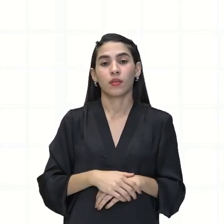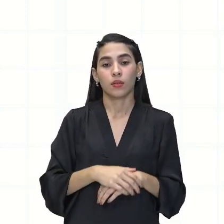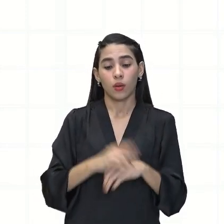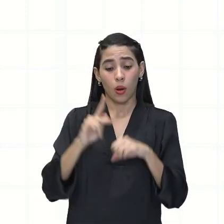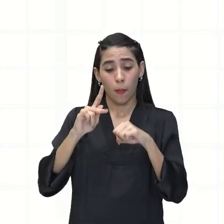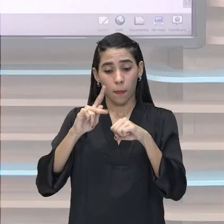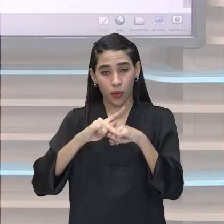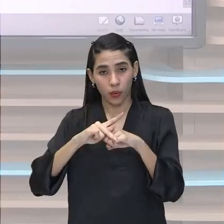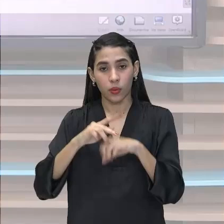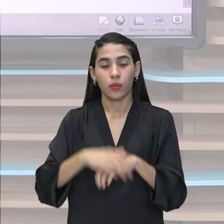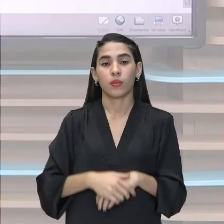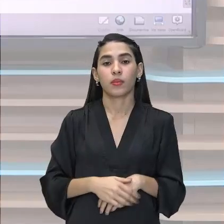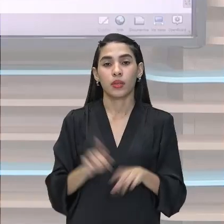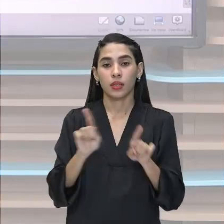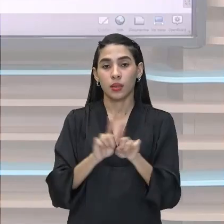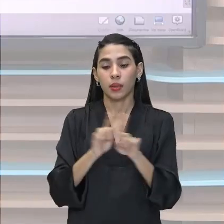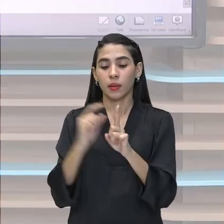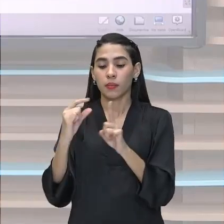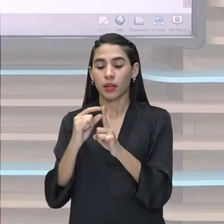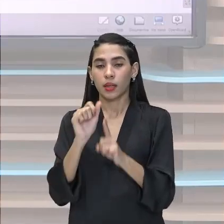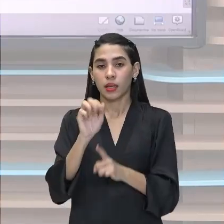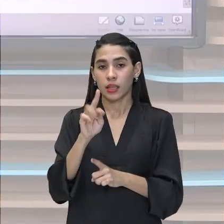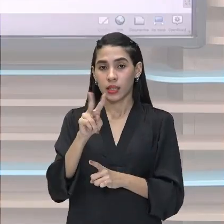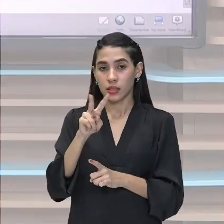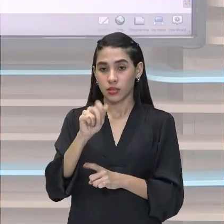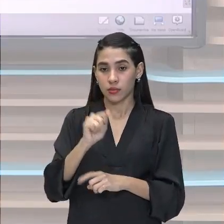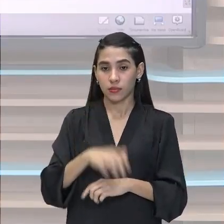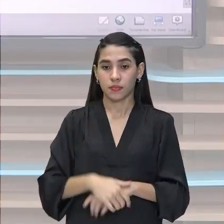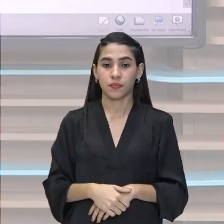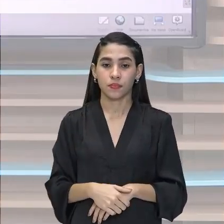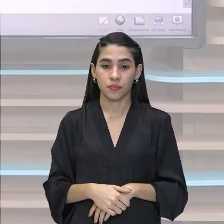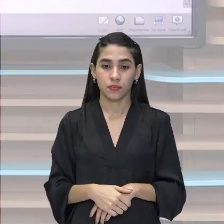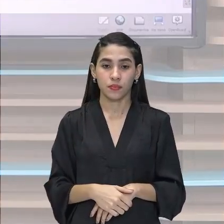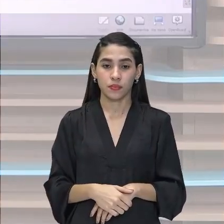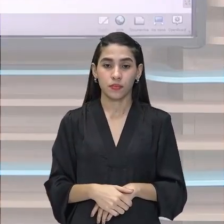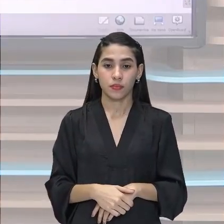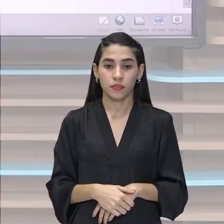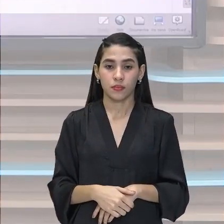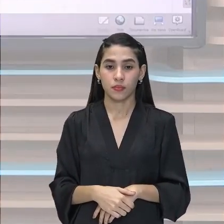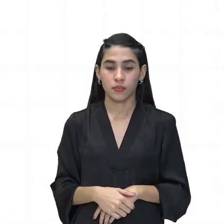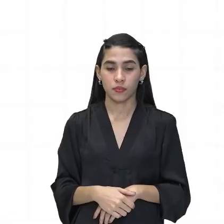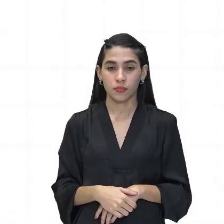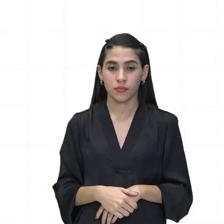pronome e a palavra atrativa, certo? Então, vamos lá continuar.